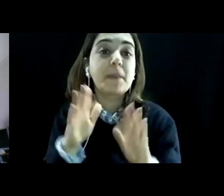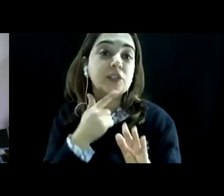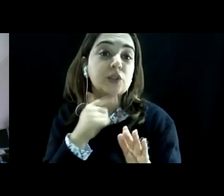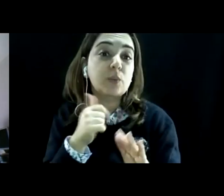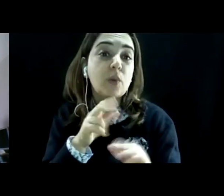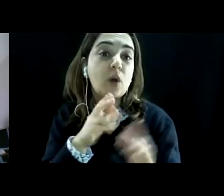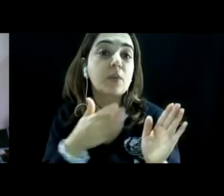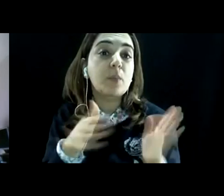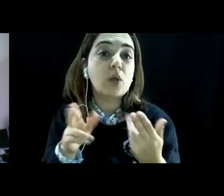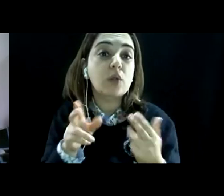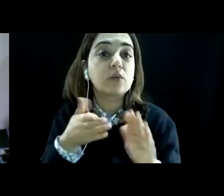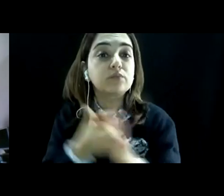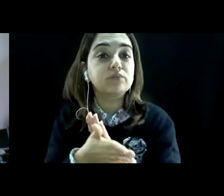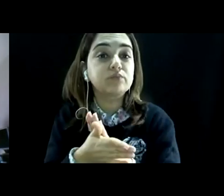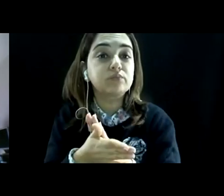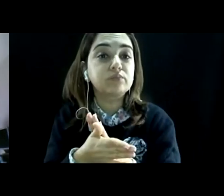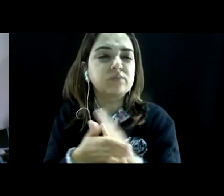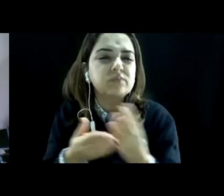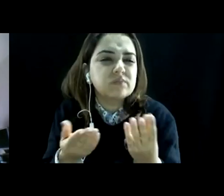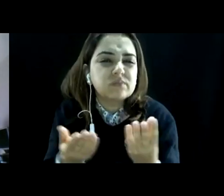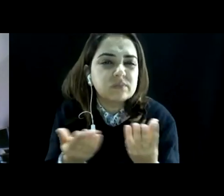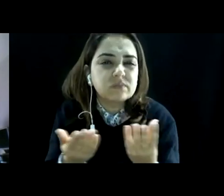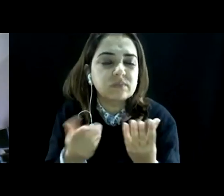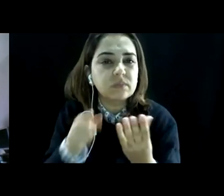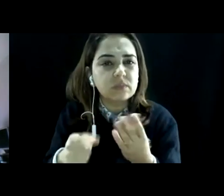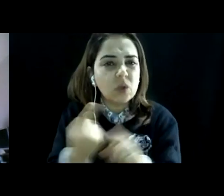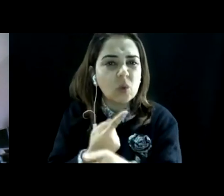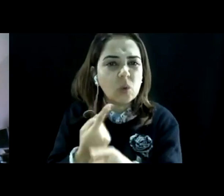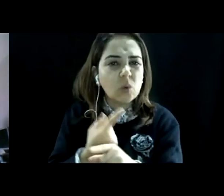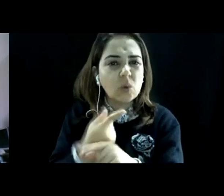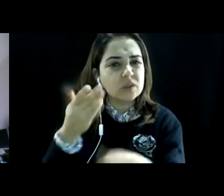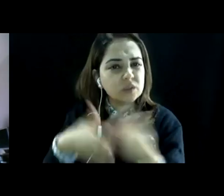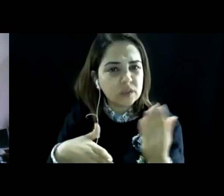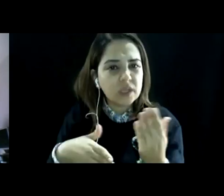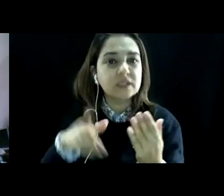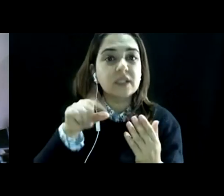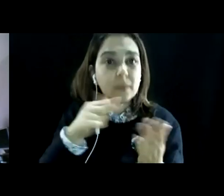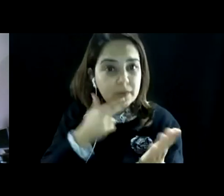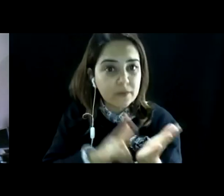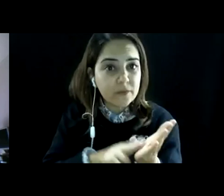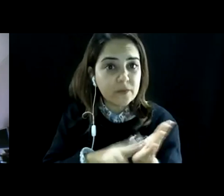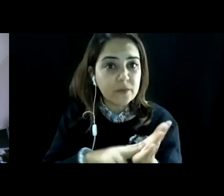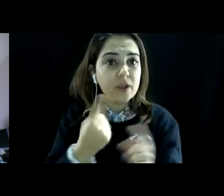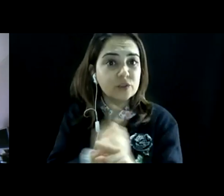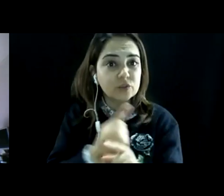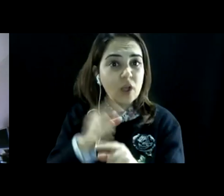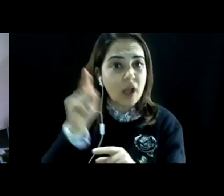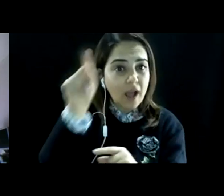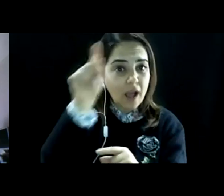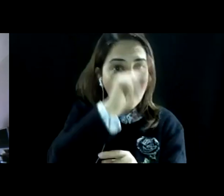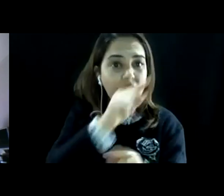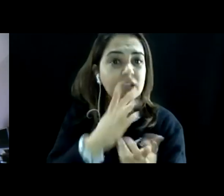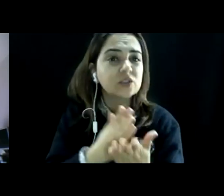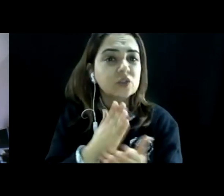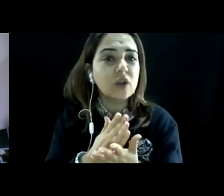algum. Coisas deste tipo acontecem ainda. E o que acontece na prática, todas as escolas que eu conheço, aquelas escolas não ligam